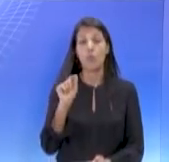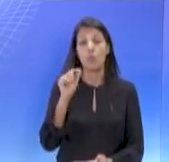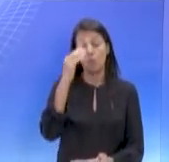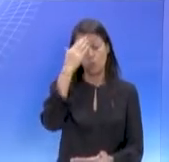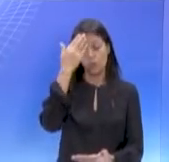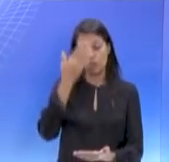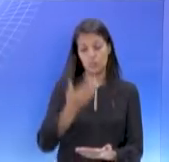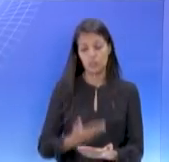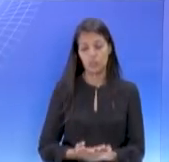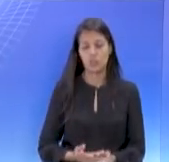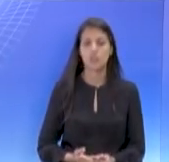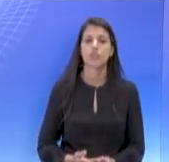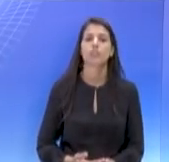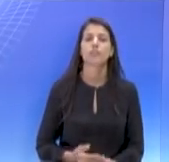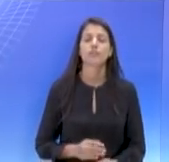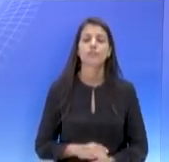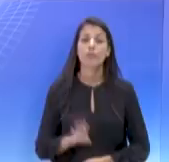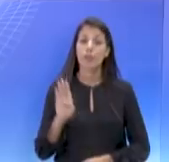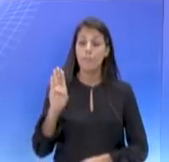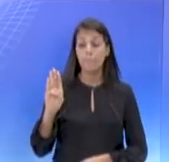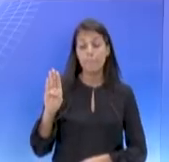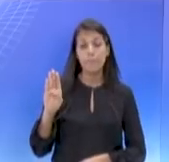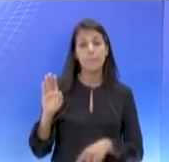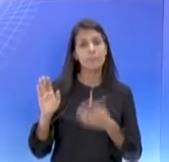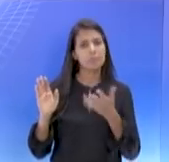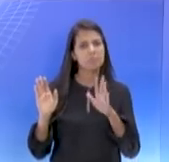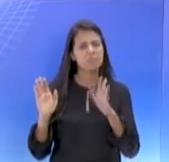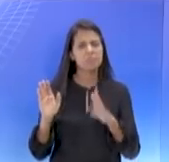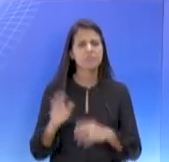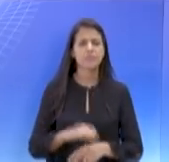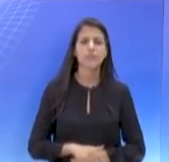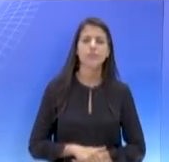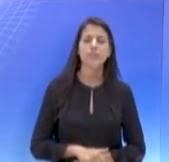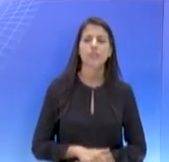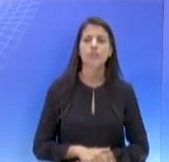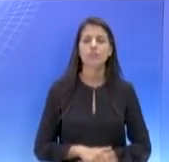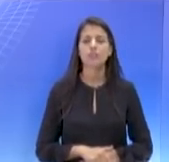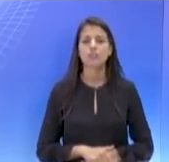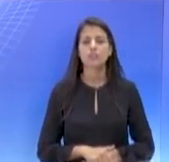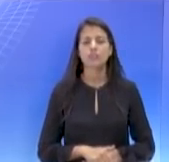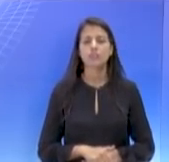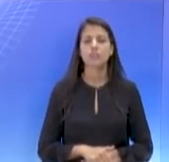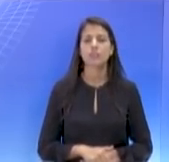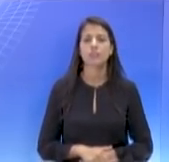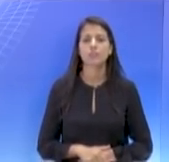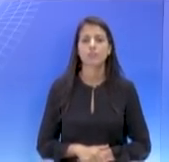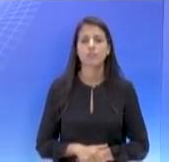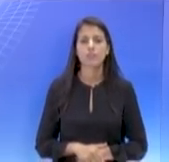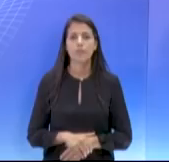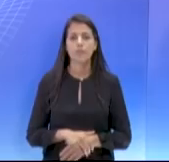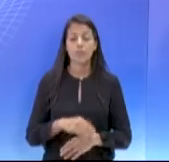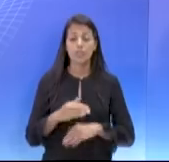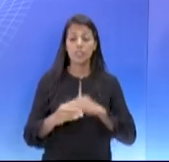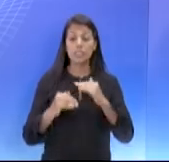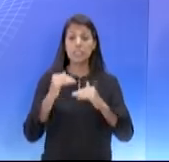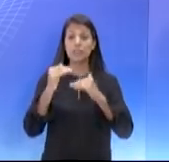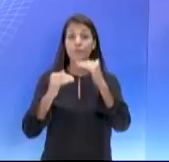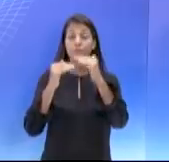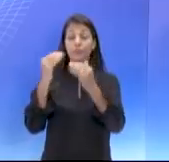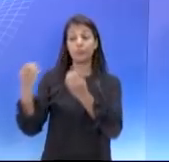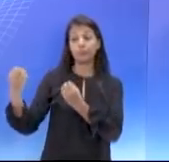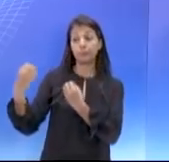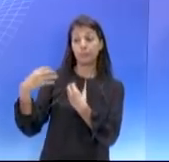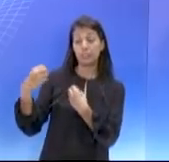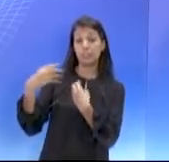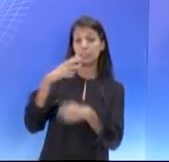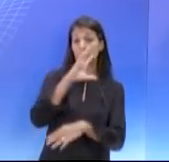vamos separar essa aí. Progresso e educação ambiental. Eu acho que o índio não precisa de educação ambiental, pelo menos